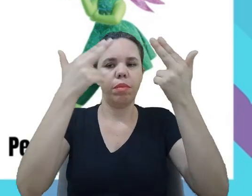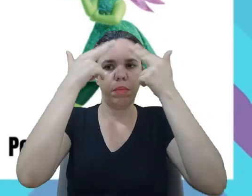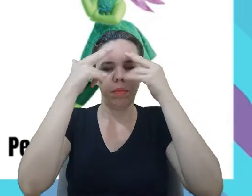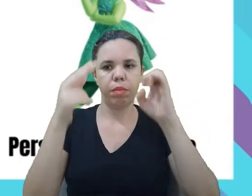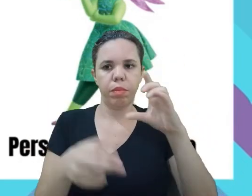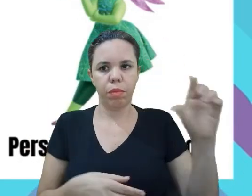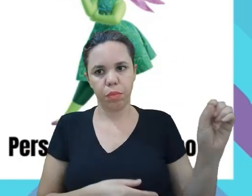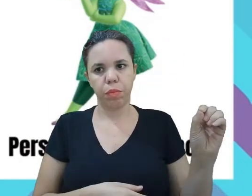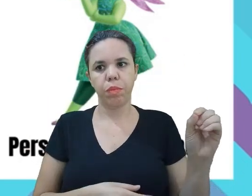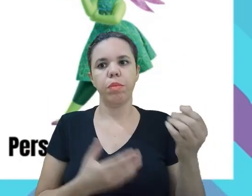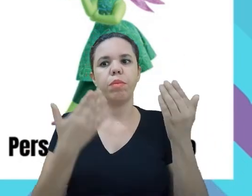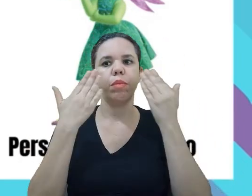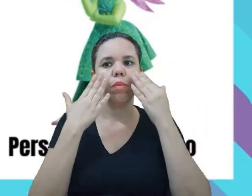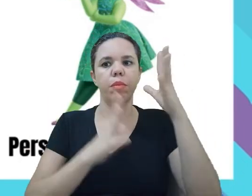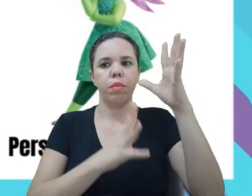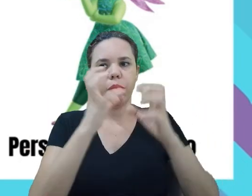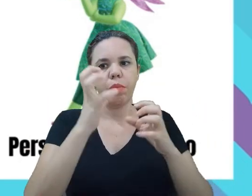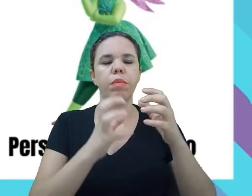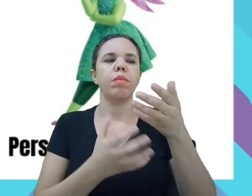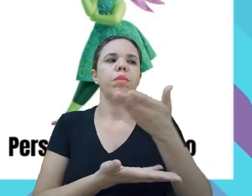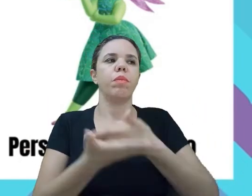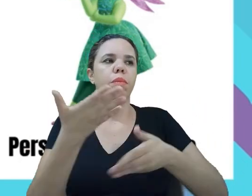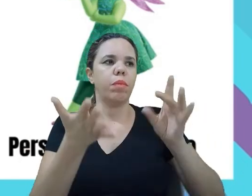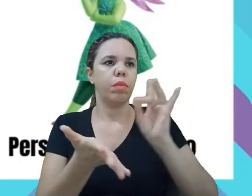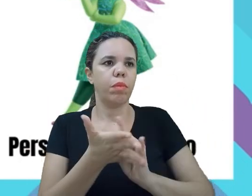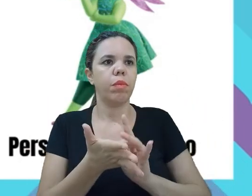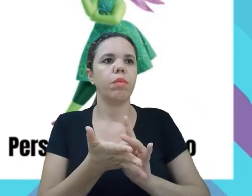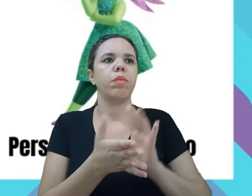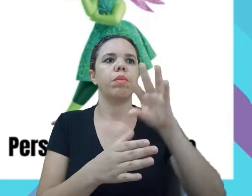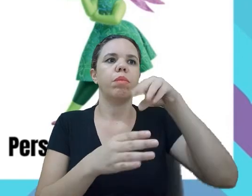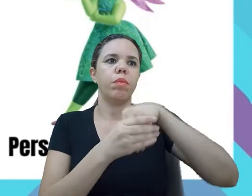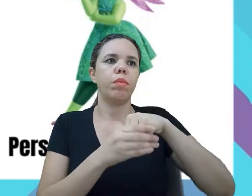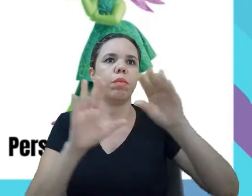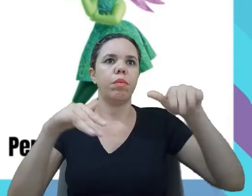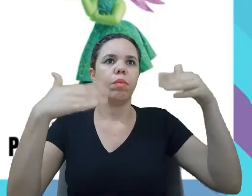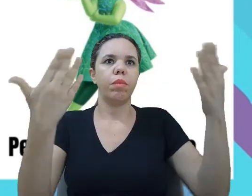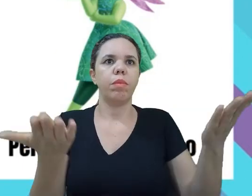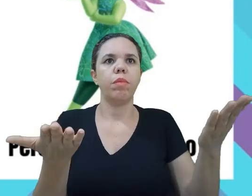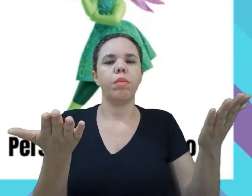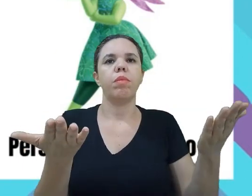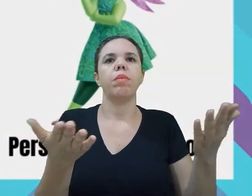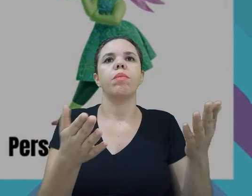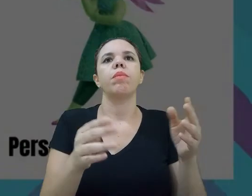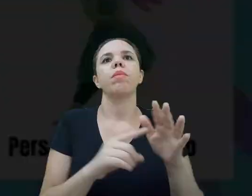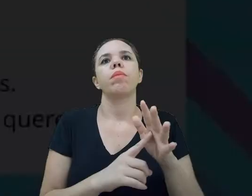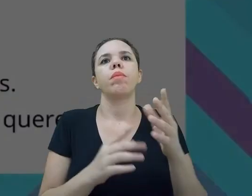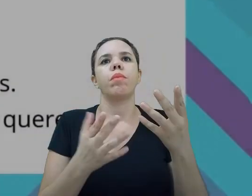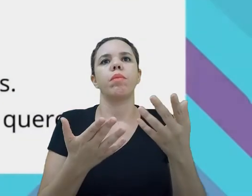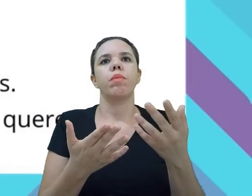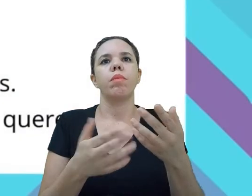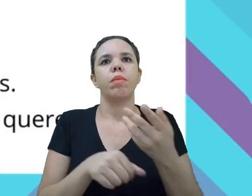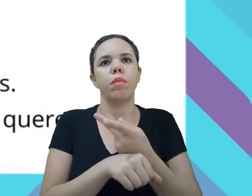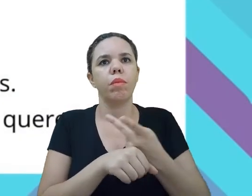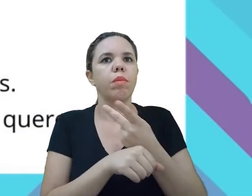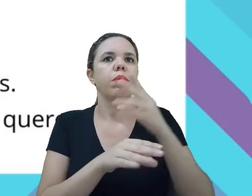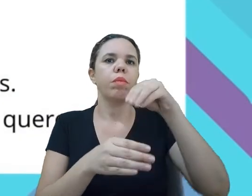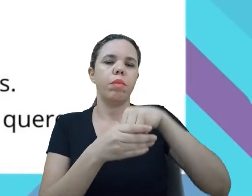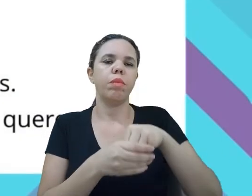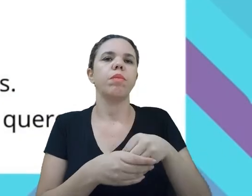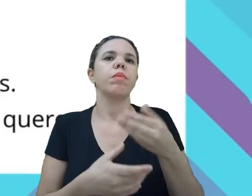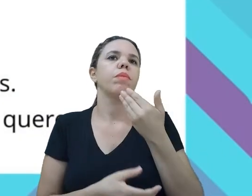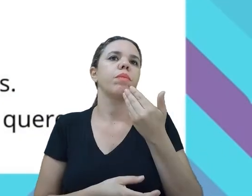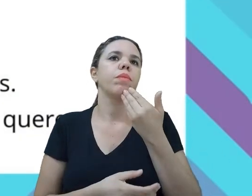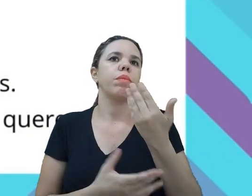com relação aos sentimentos, essa expressão, ele se adapta bem às frustrações. Agora eu vou citar para